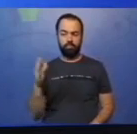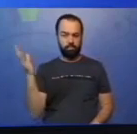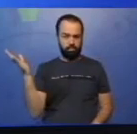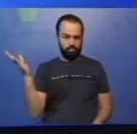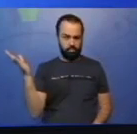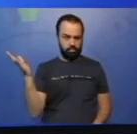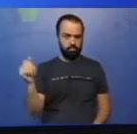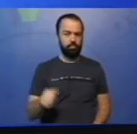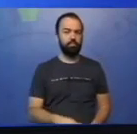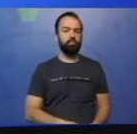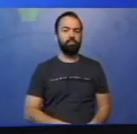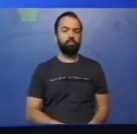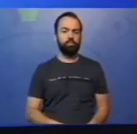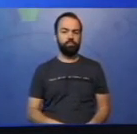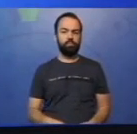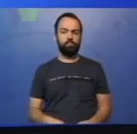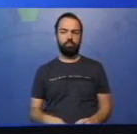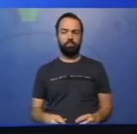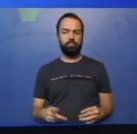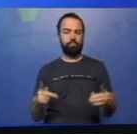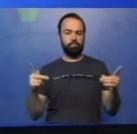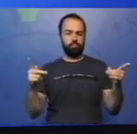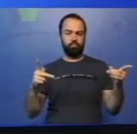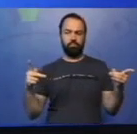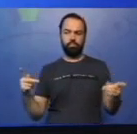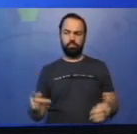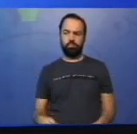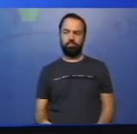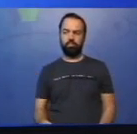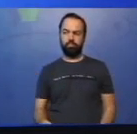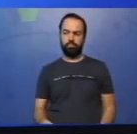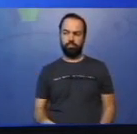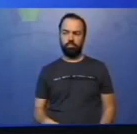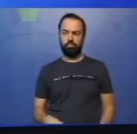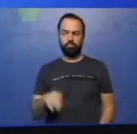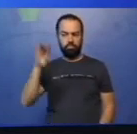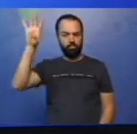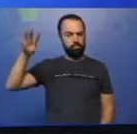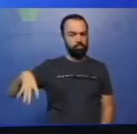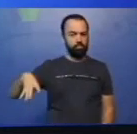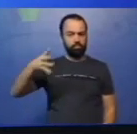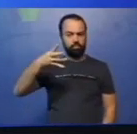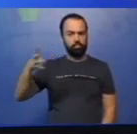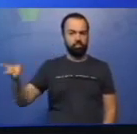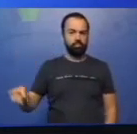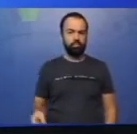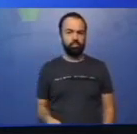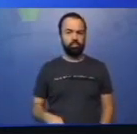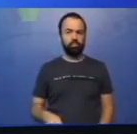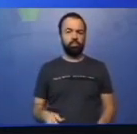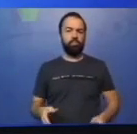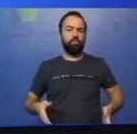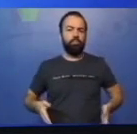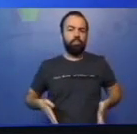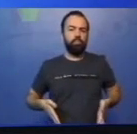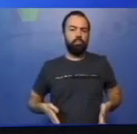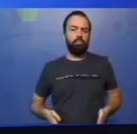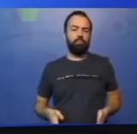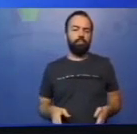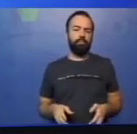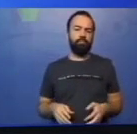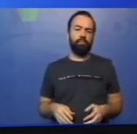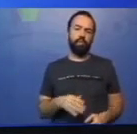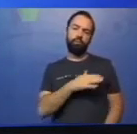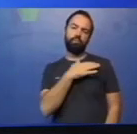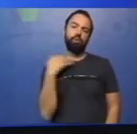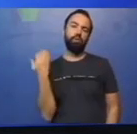Continuando aí o assunto das condições de vida, nós verificamos aqui nessa tabela a taxa de mortalidade infantil no ano de 2015